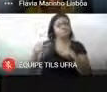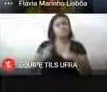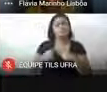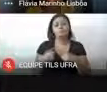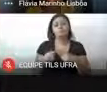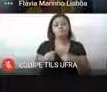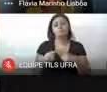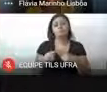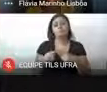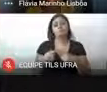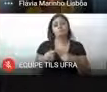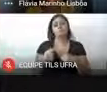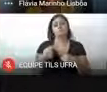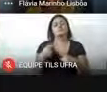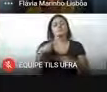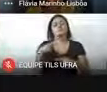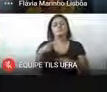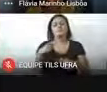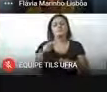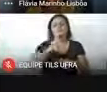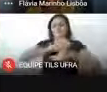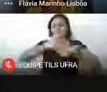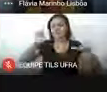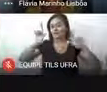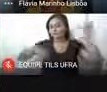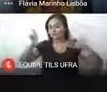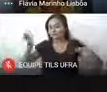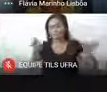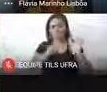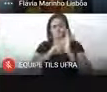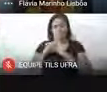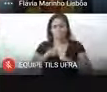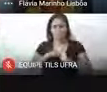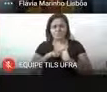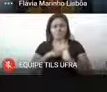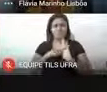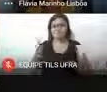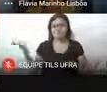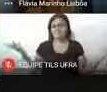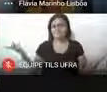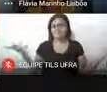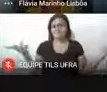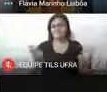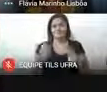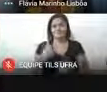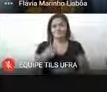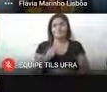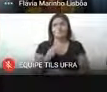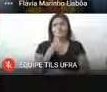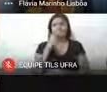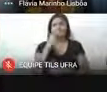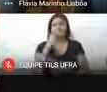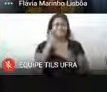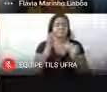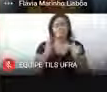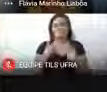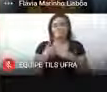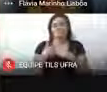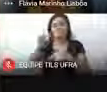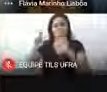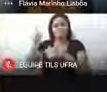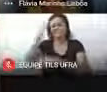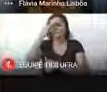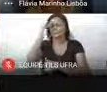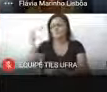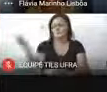tantos pesquisadores brilhantes que a gente fica até sem jeito, né, de falar depois de tanta gente importante,